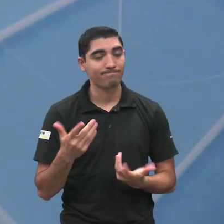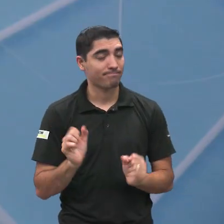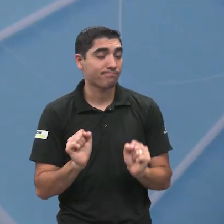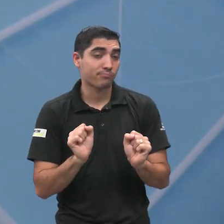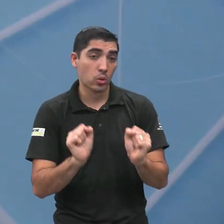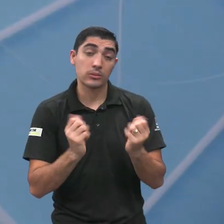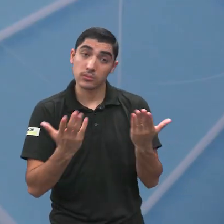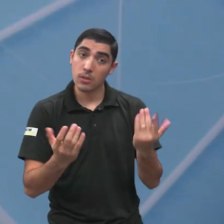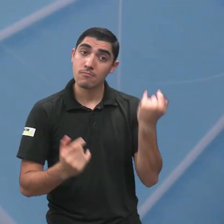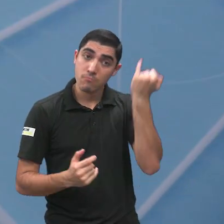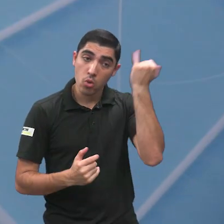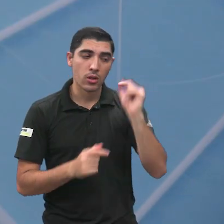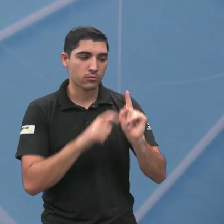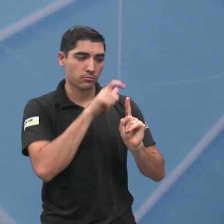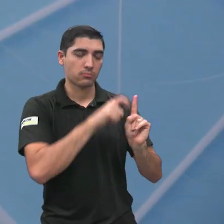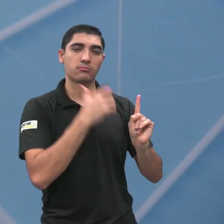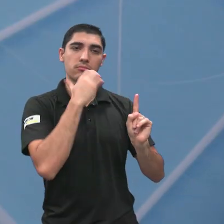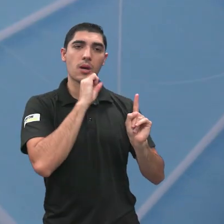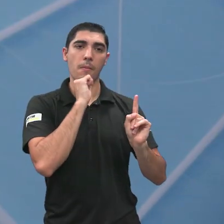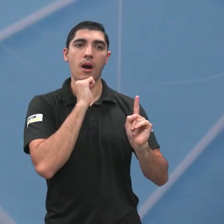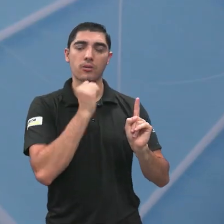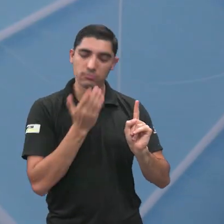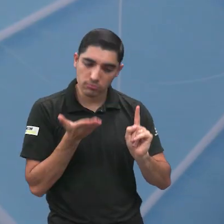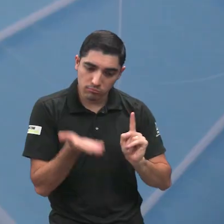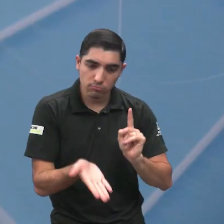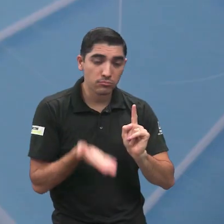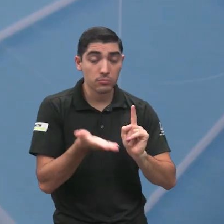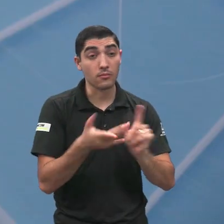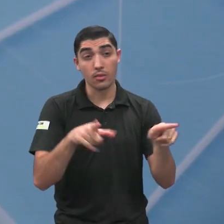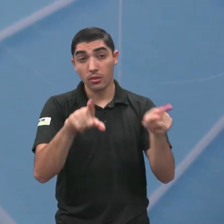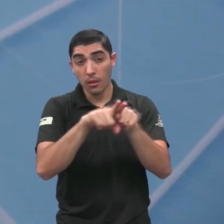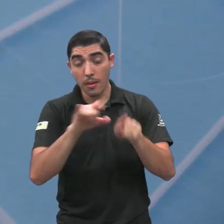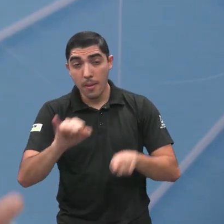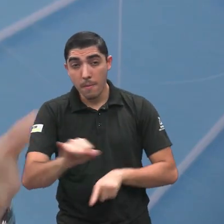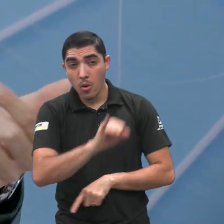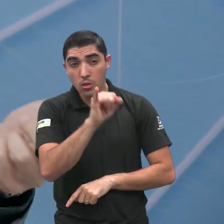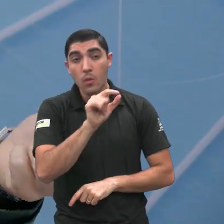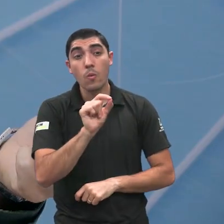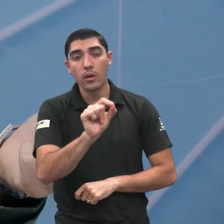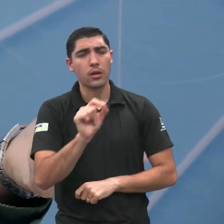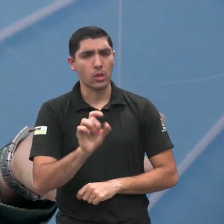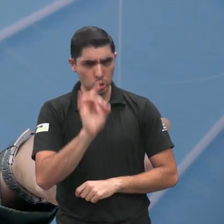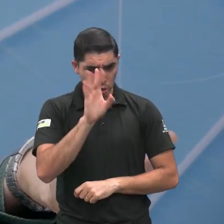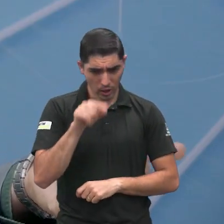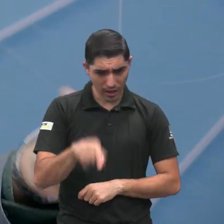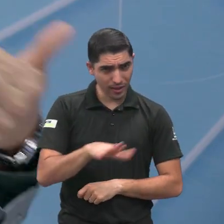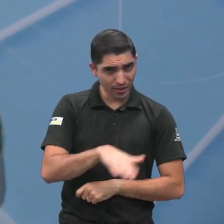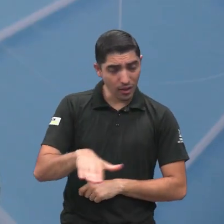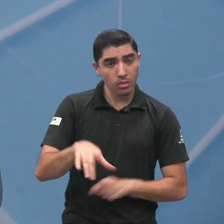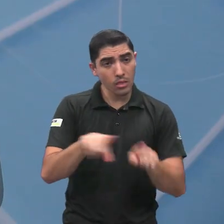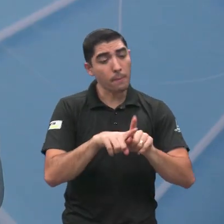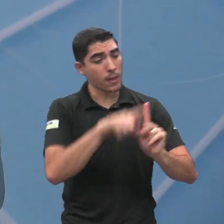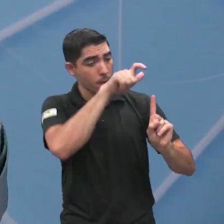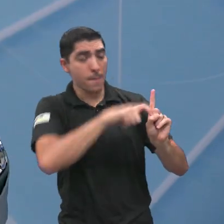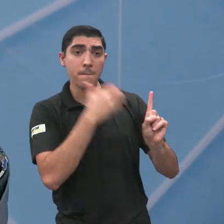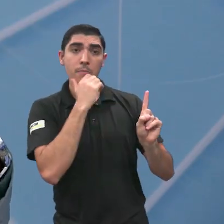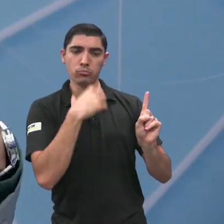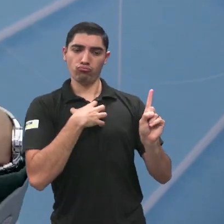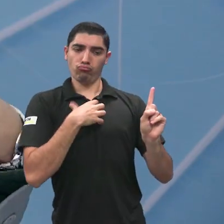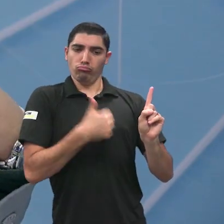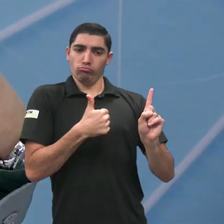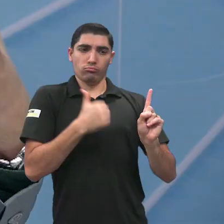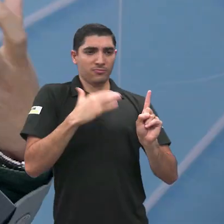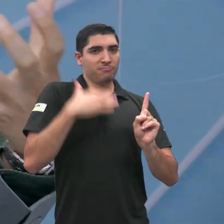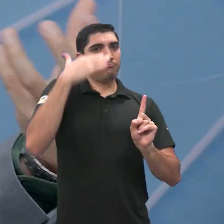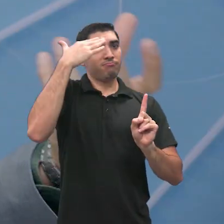enfim. Então é muito importante para o pai. E eu ressalto também a importância não apenas para a criança, mas para ele também, né? Então o